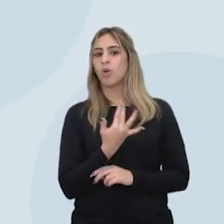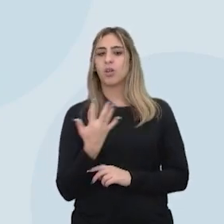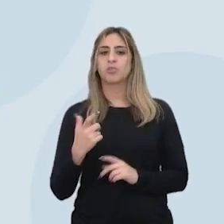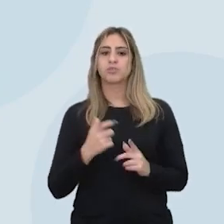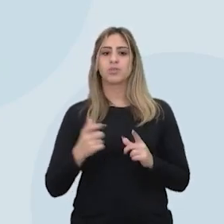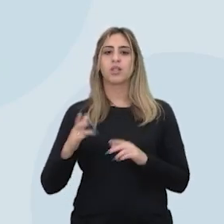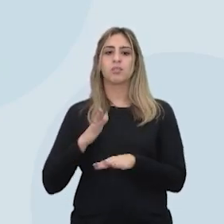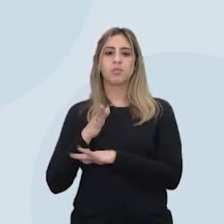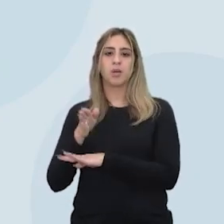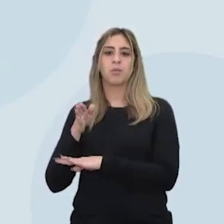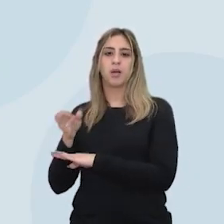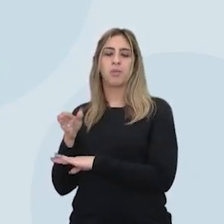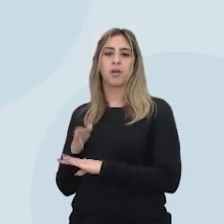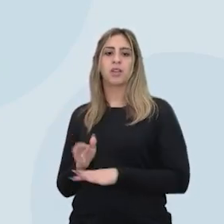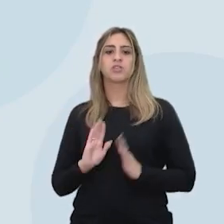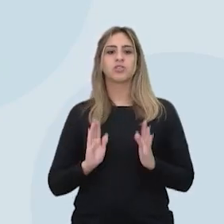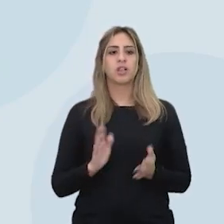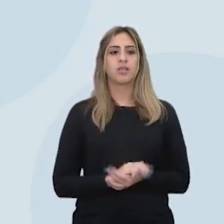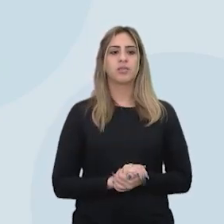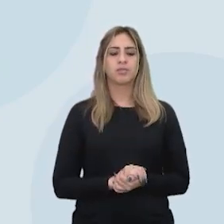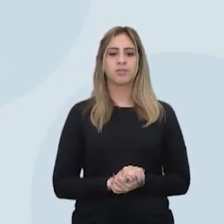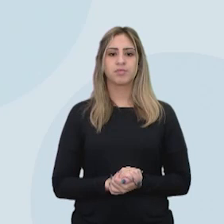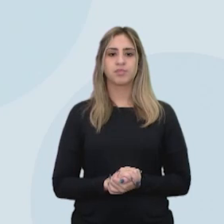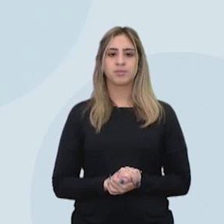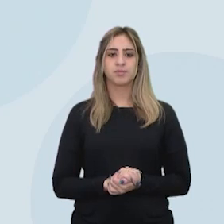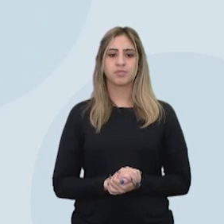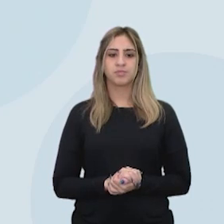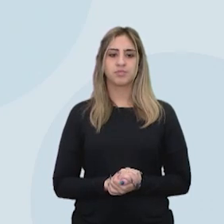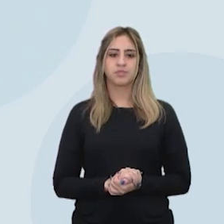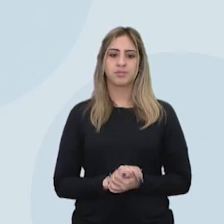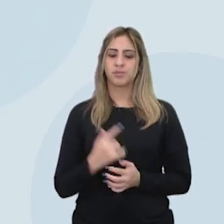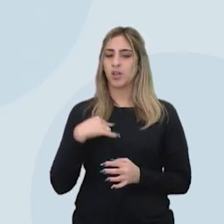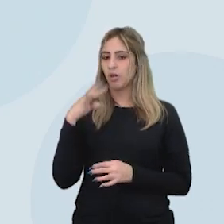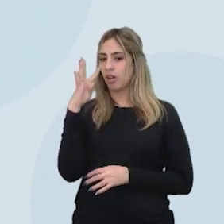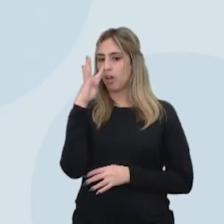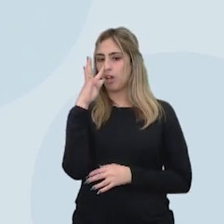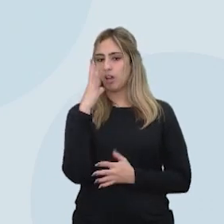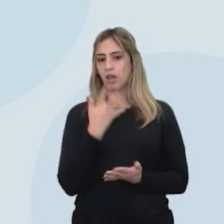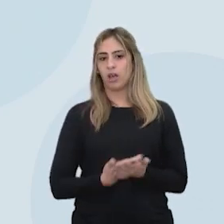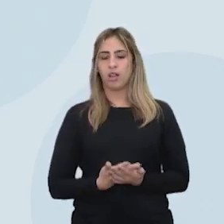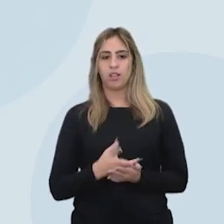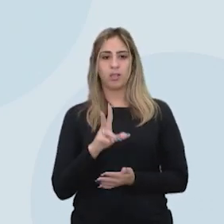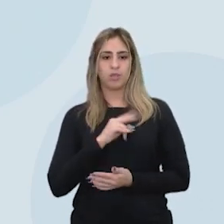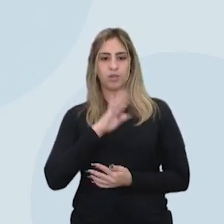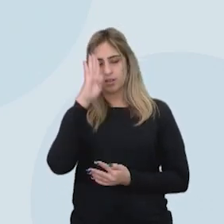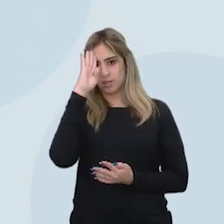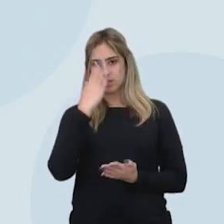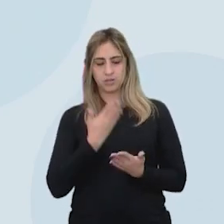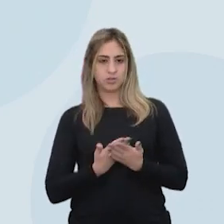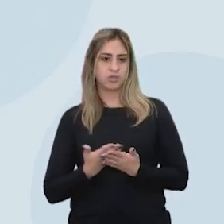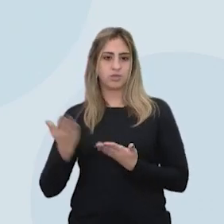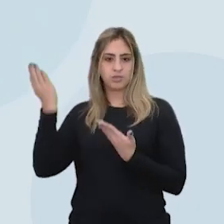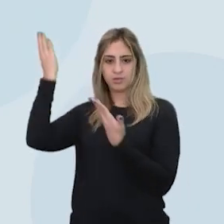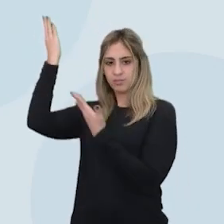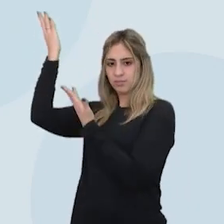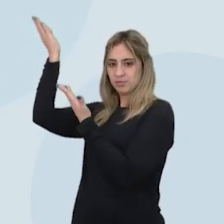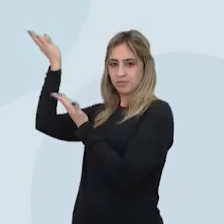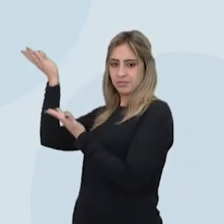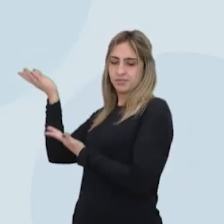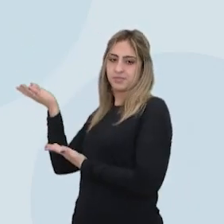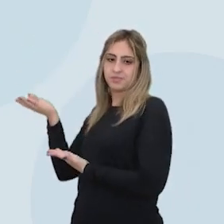quantos cumes ela já alcançou aí. Nossa, Cláudia, eu tô assim, abismada. Olha só,